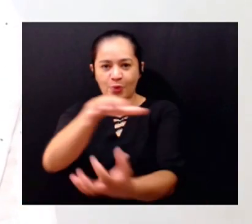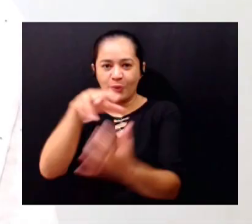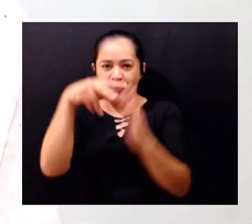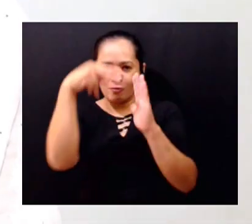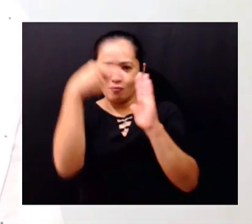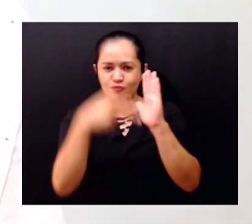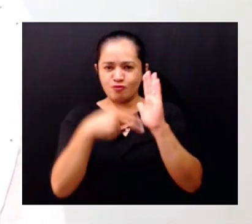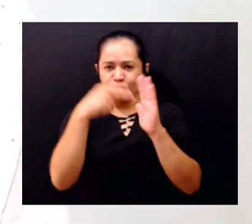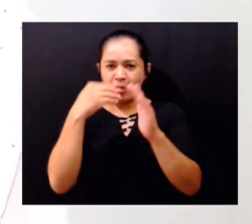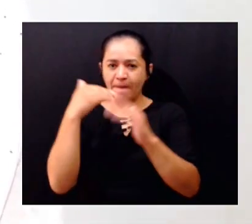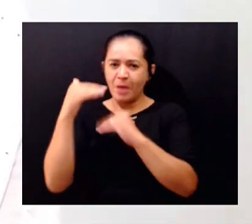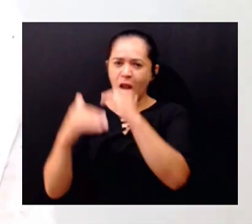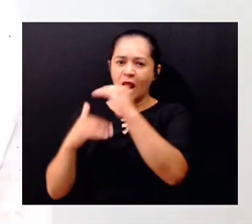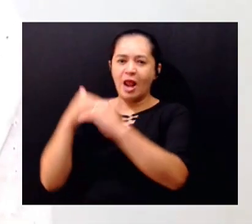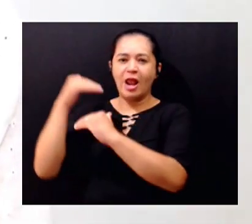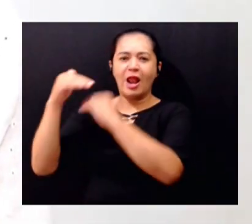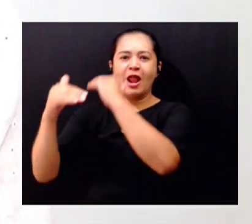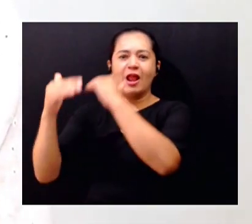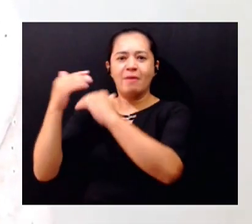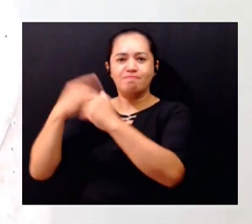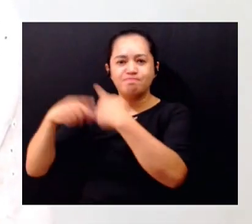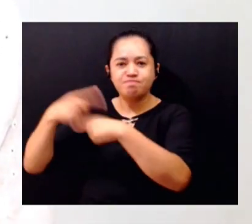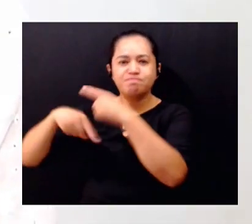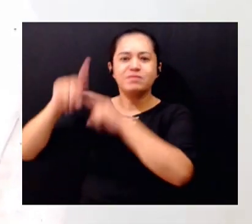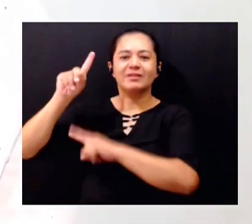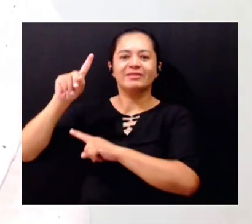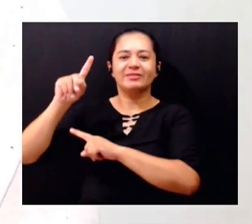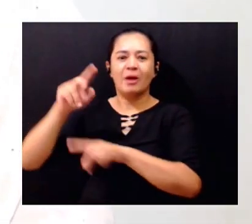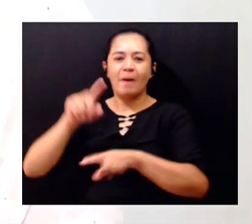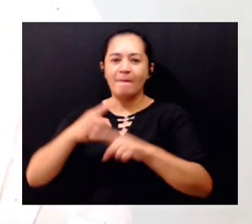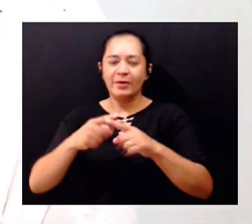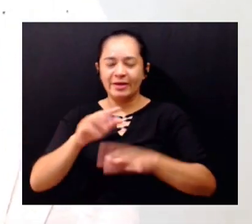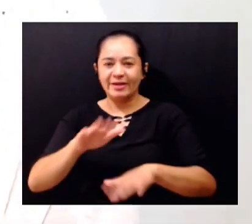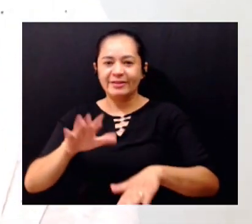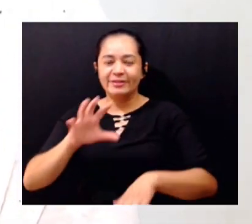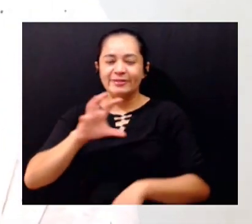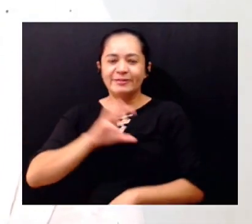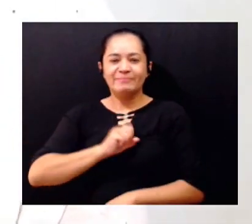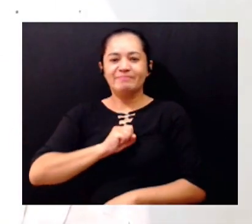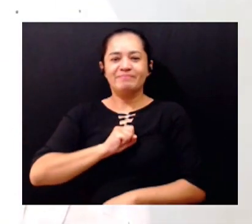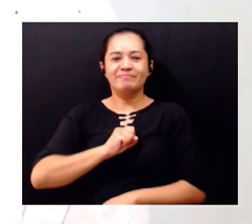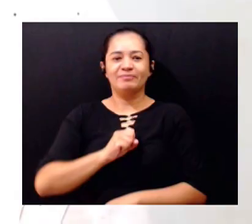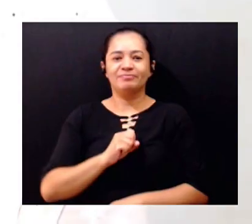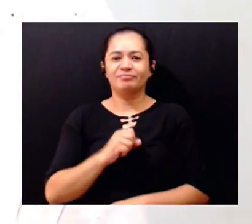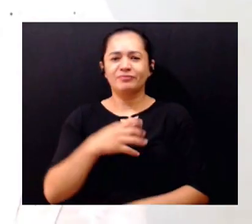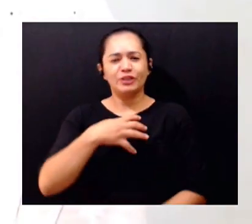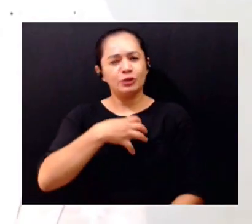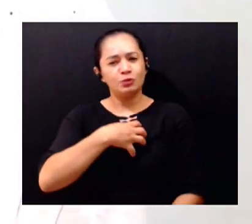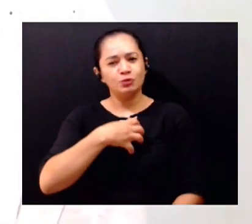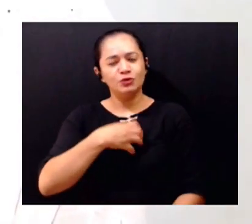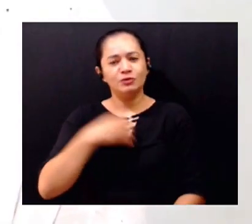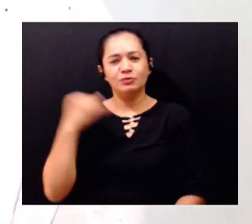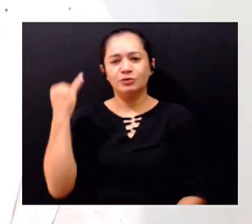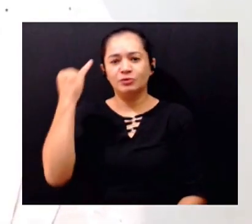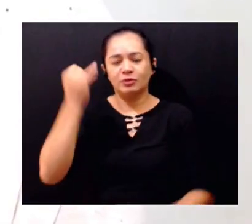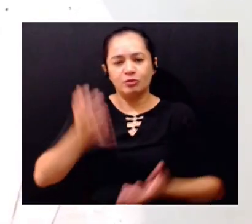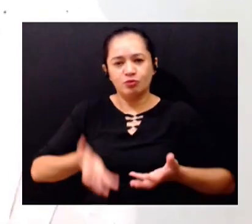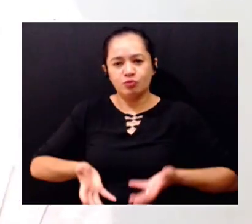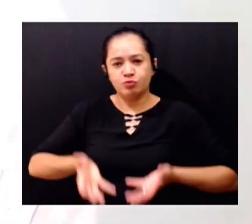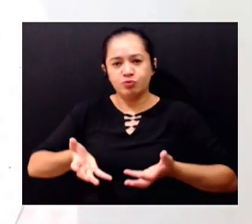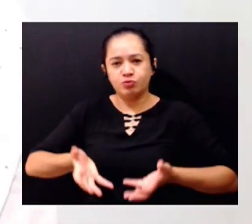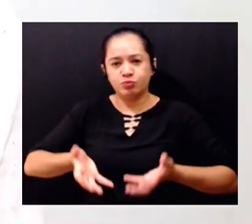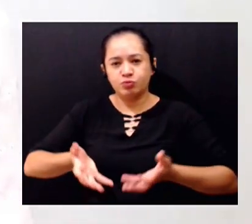quando a criança se apaixona pela leitura. É uma forma muito importante, né, de estimular a leitura, como você disse, né,